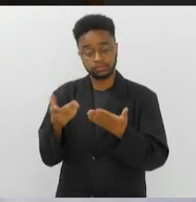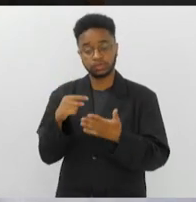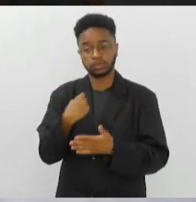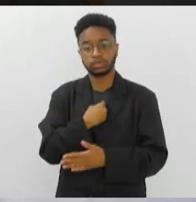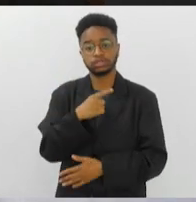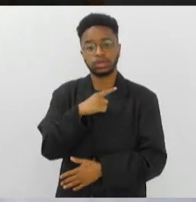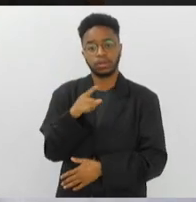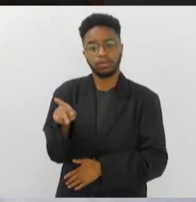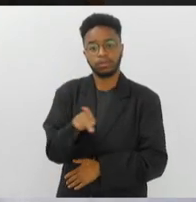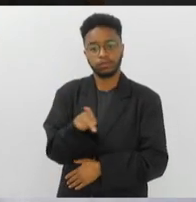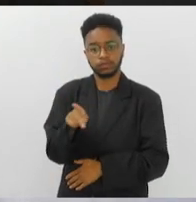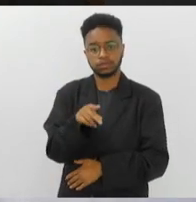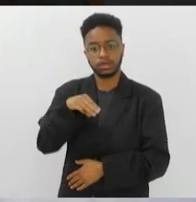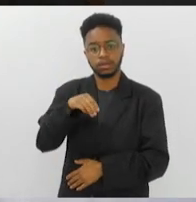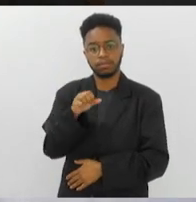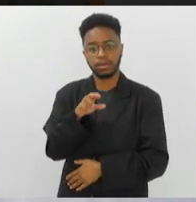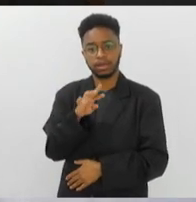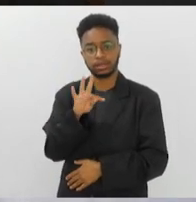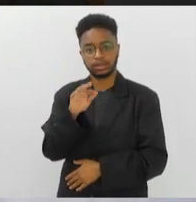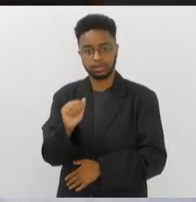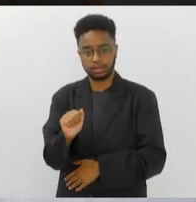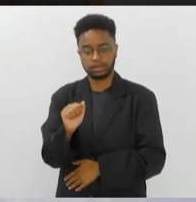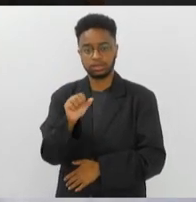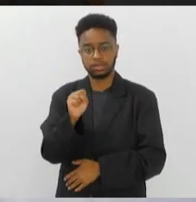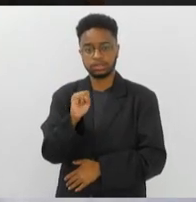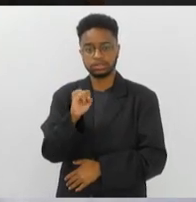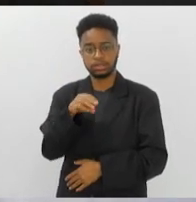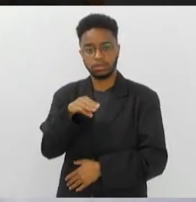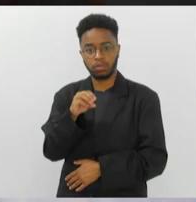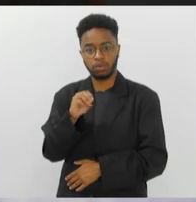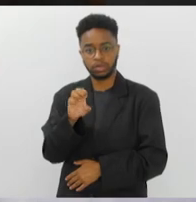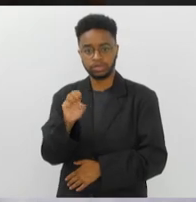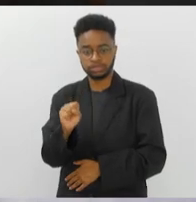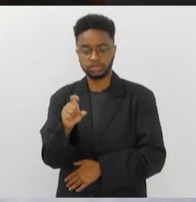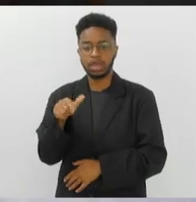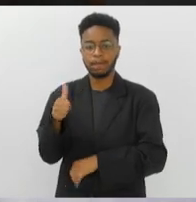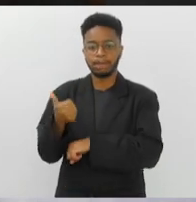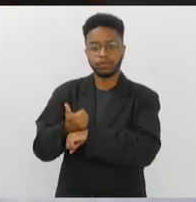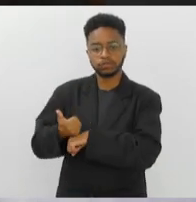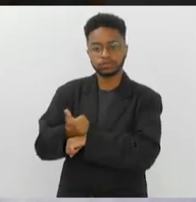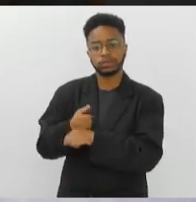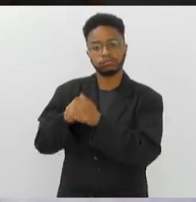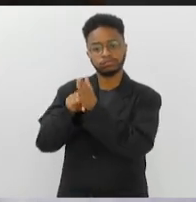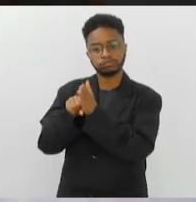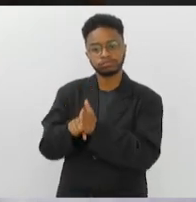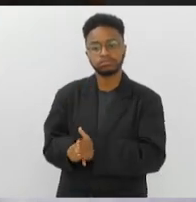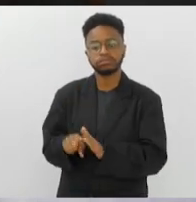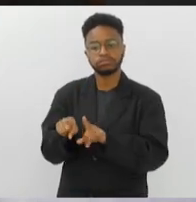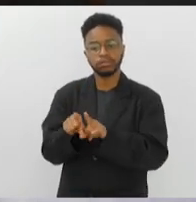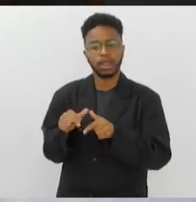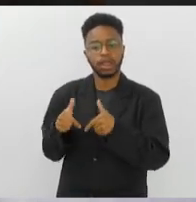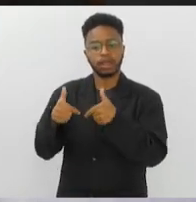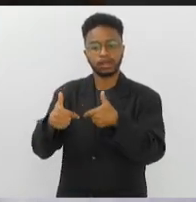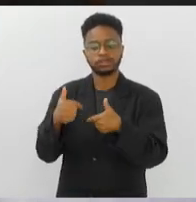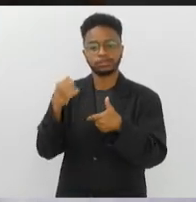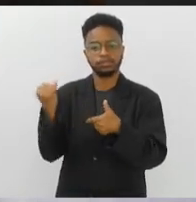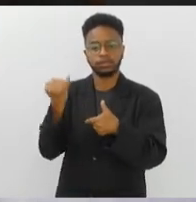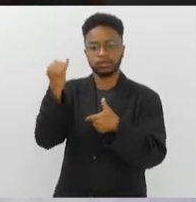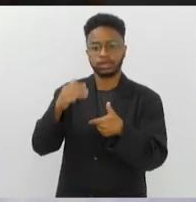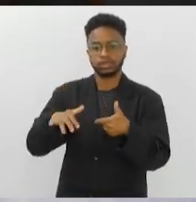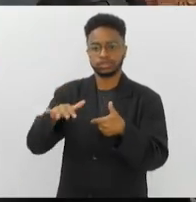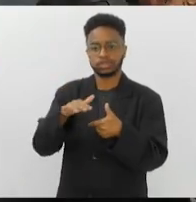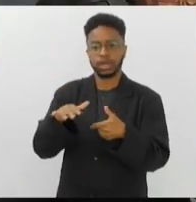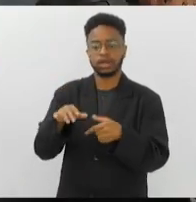na professora Marta Simões Pérez, uma profissional, uma pesquisadora, com uma atuação fundamental nessa área e nessas